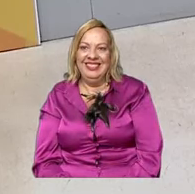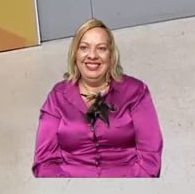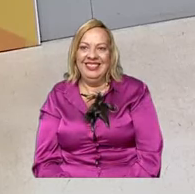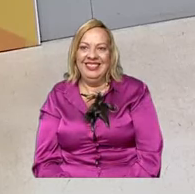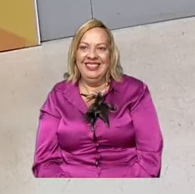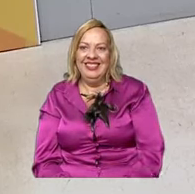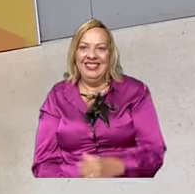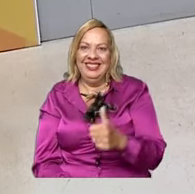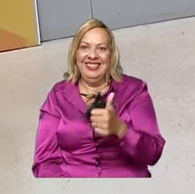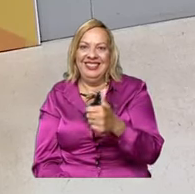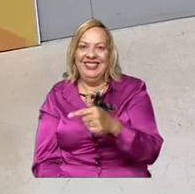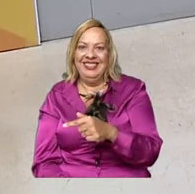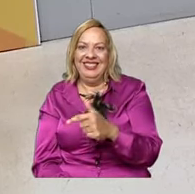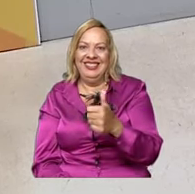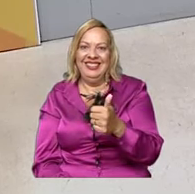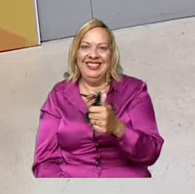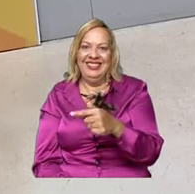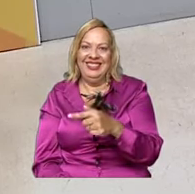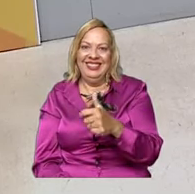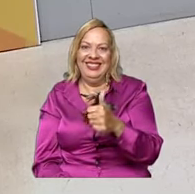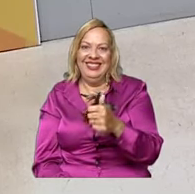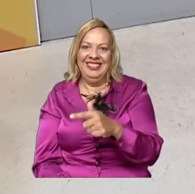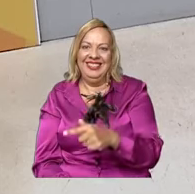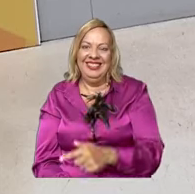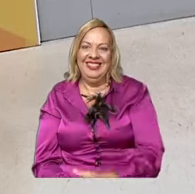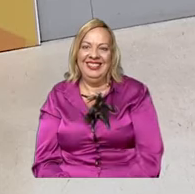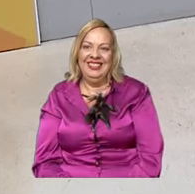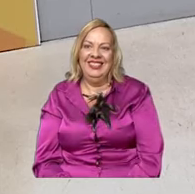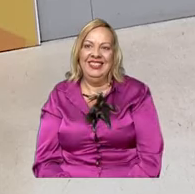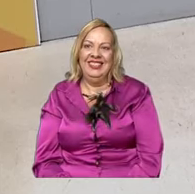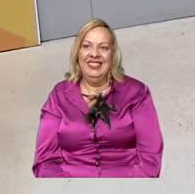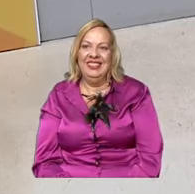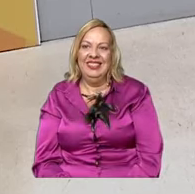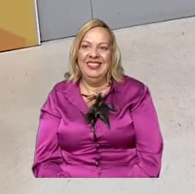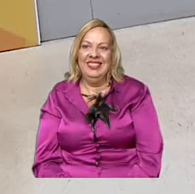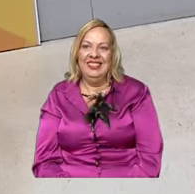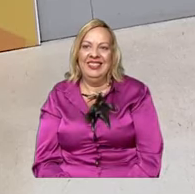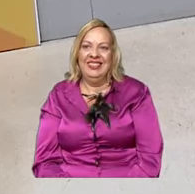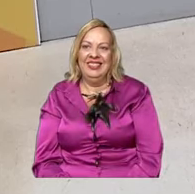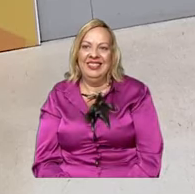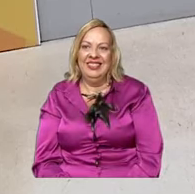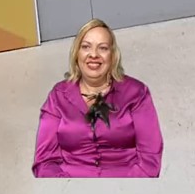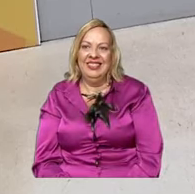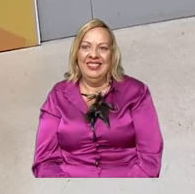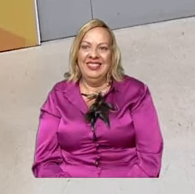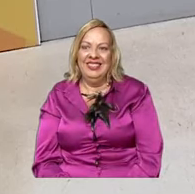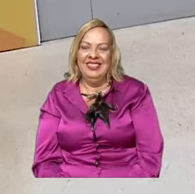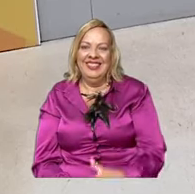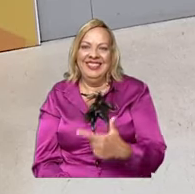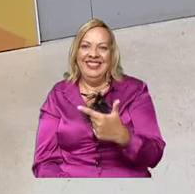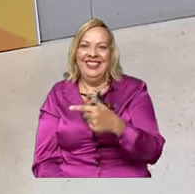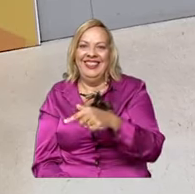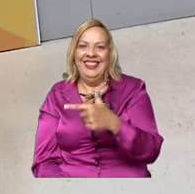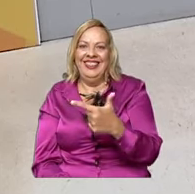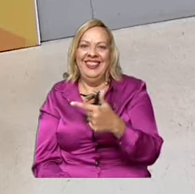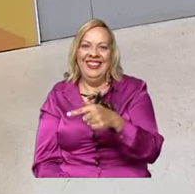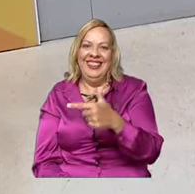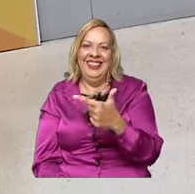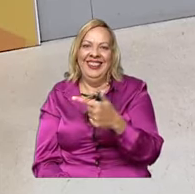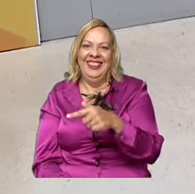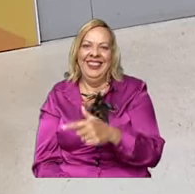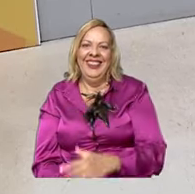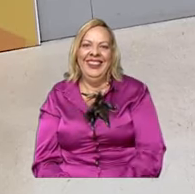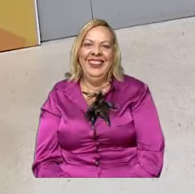de vida. Número 17 agora. 17, marque 17. 27